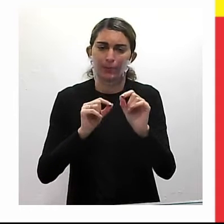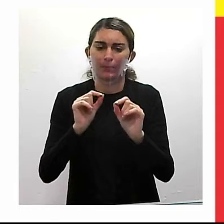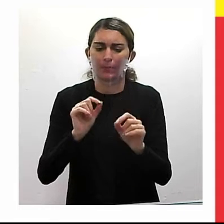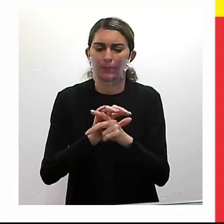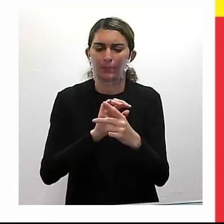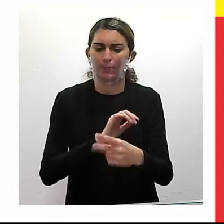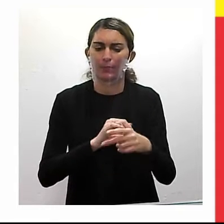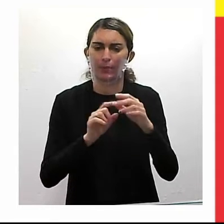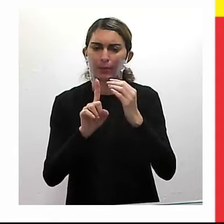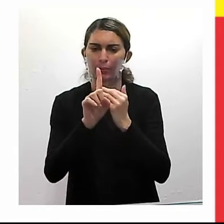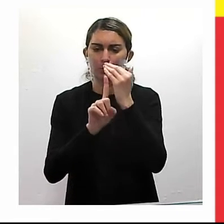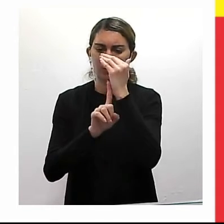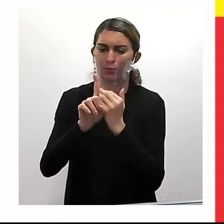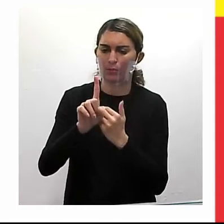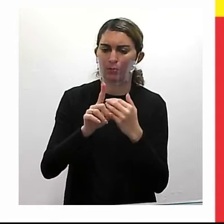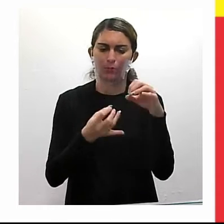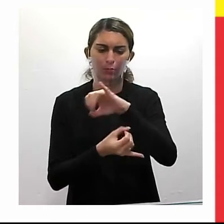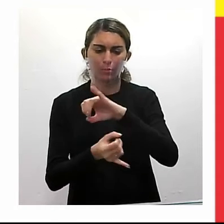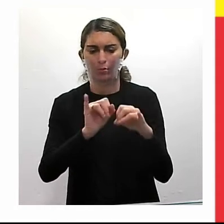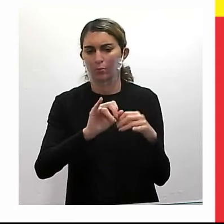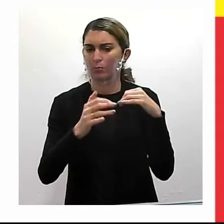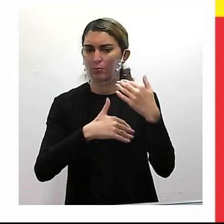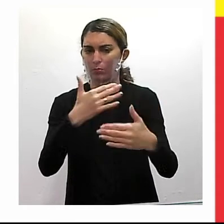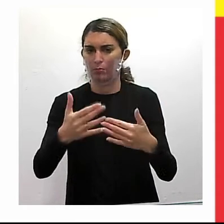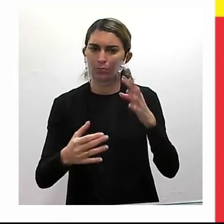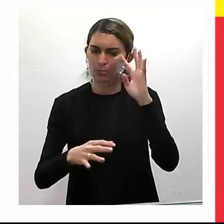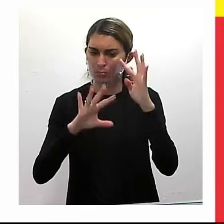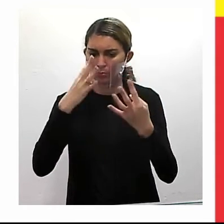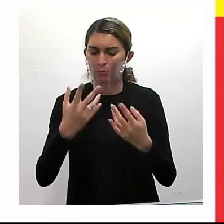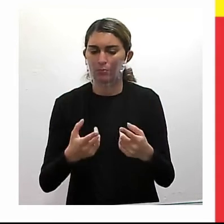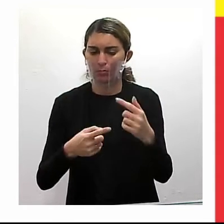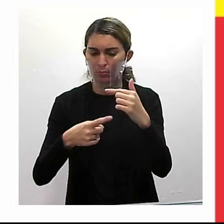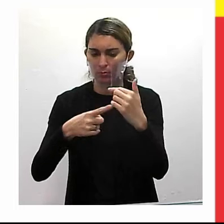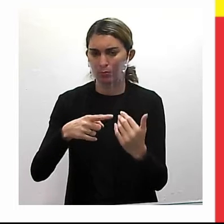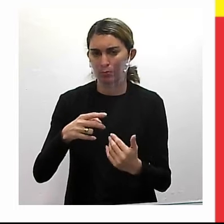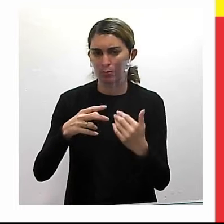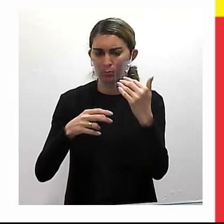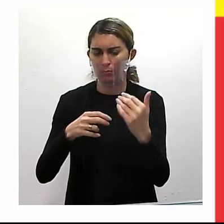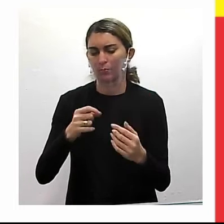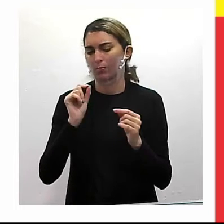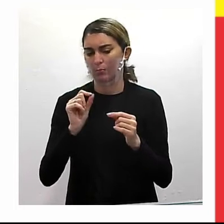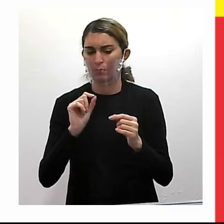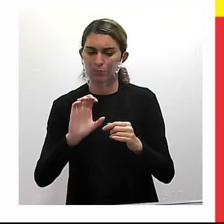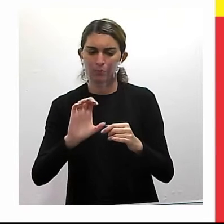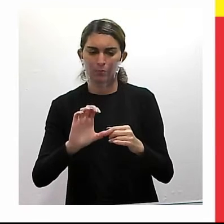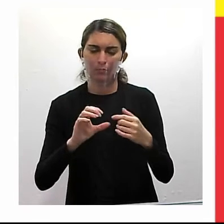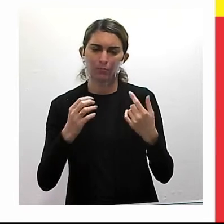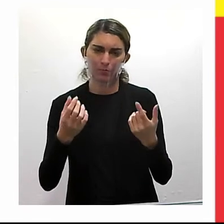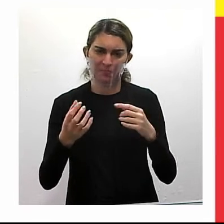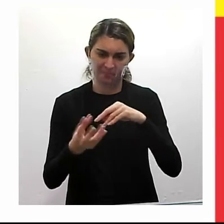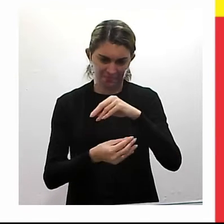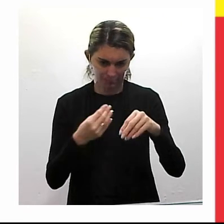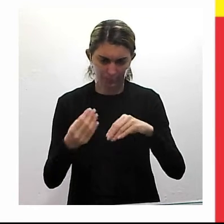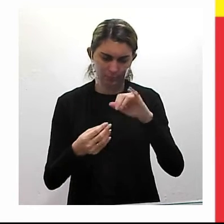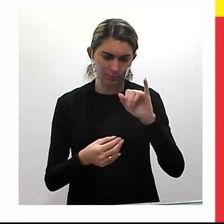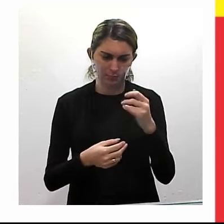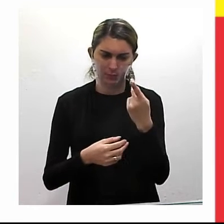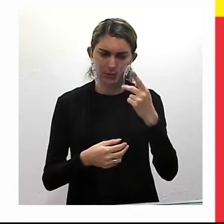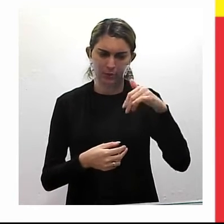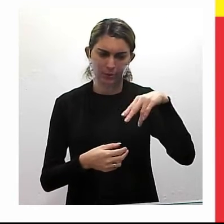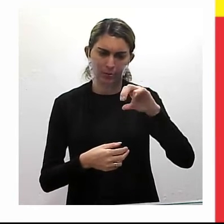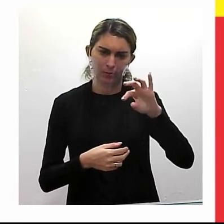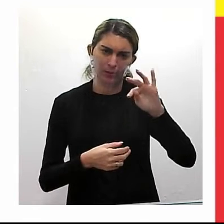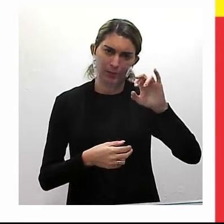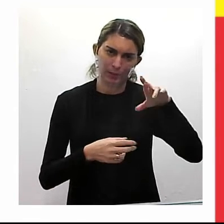natureza termoquímica do processo de dissolução. Essa natureza termoquímica tem que ser uma dissolução endotérmica ou uma